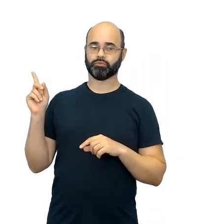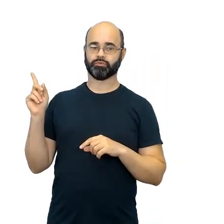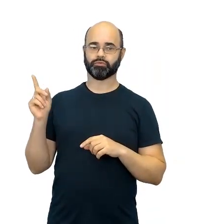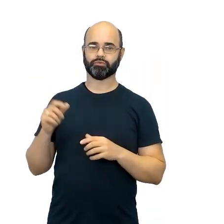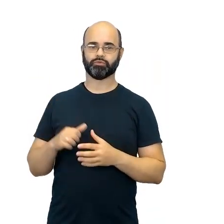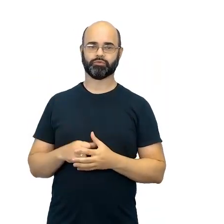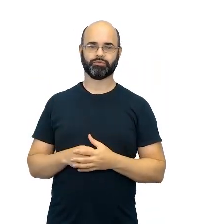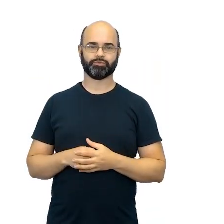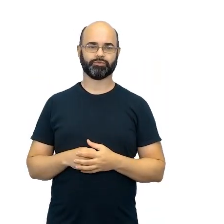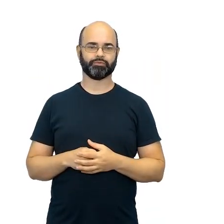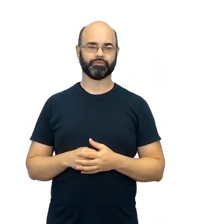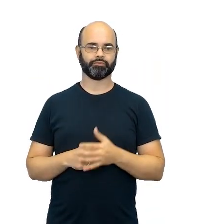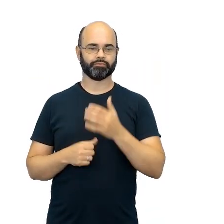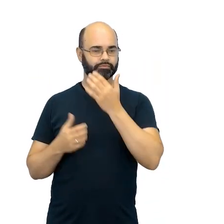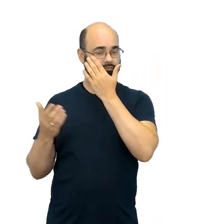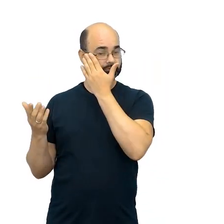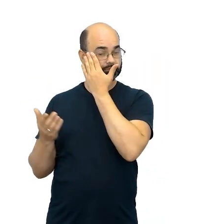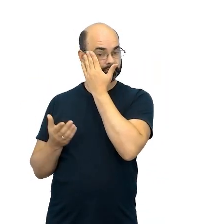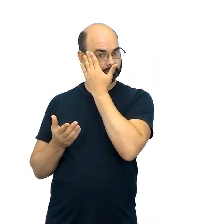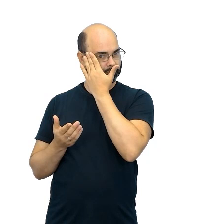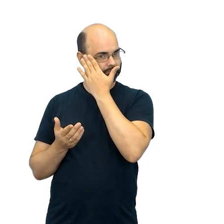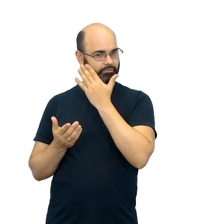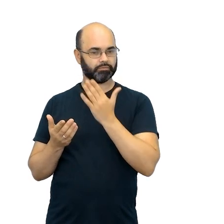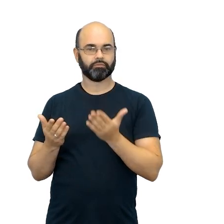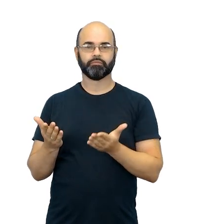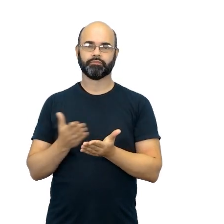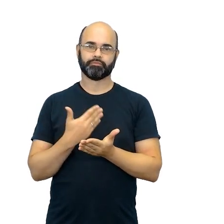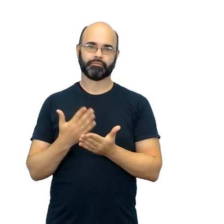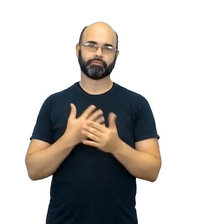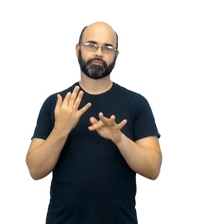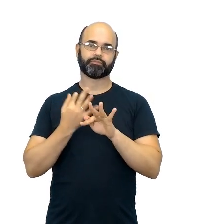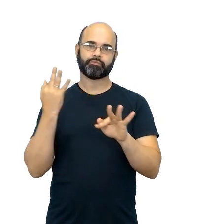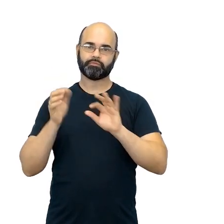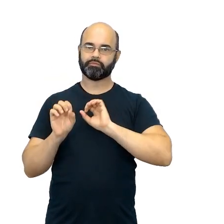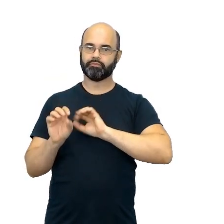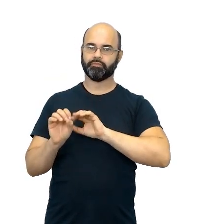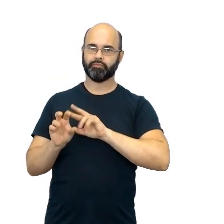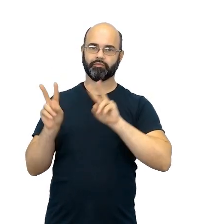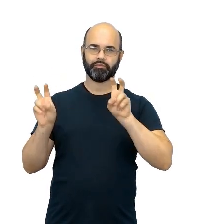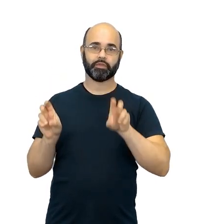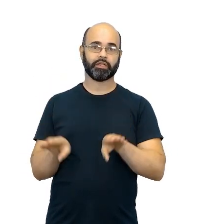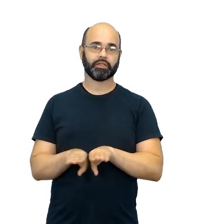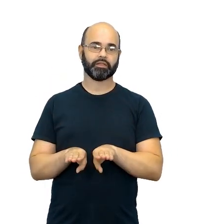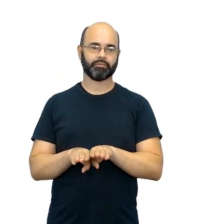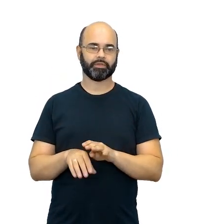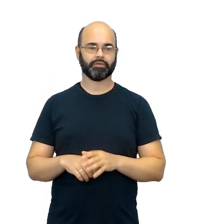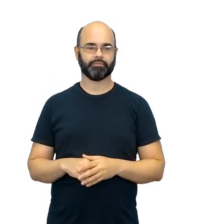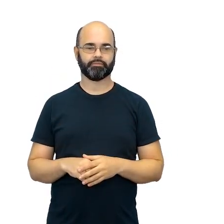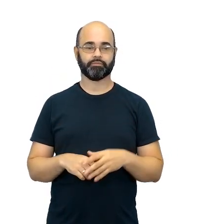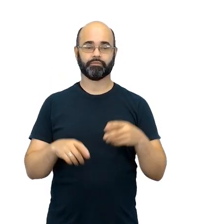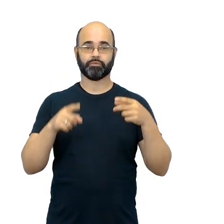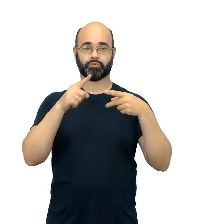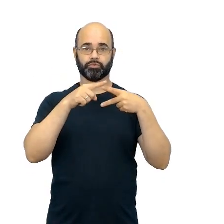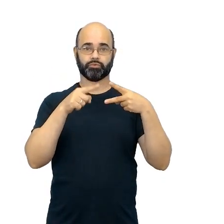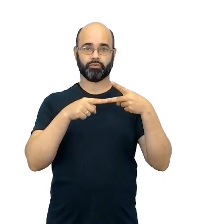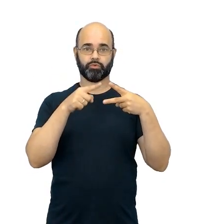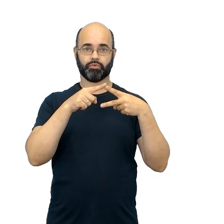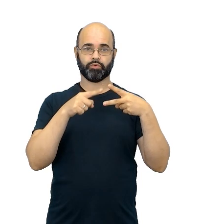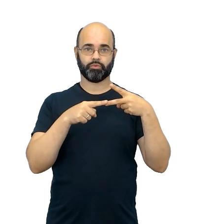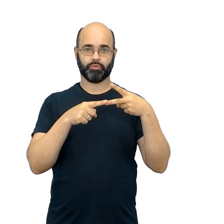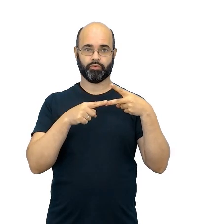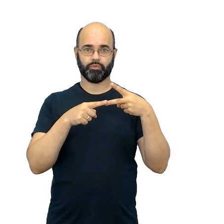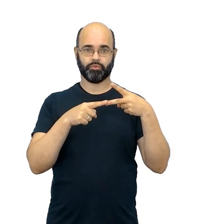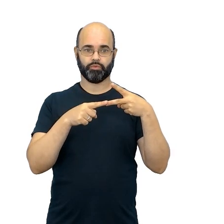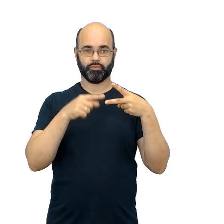já trouxe, né? E do Caderno Brasileiro de Ensino de Física também. Então, as 2 primeiras, né,